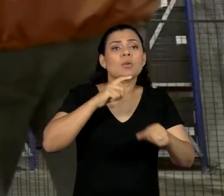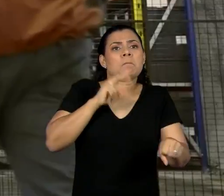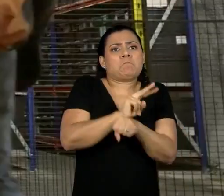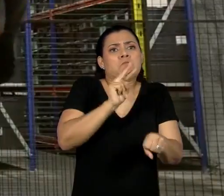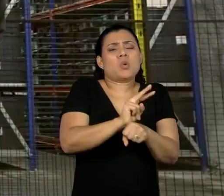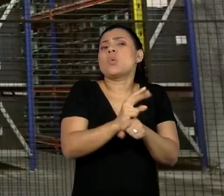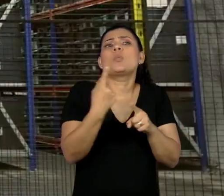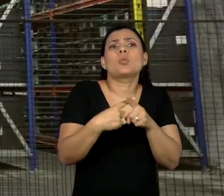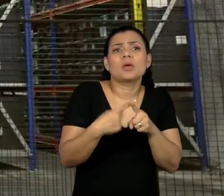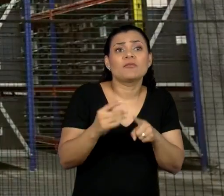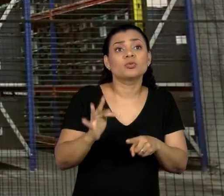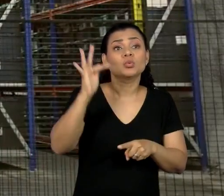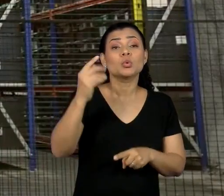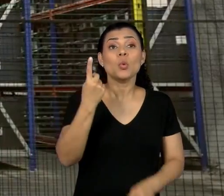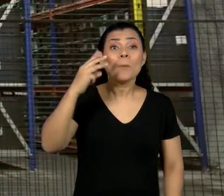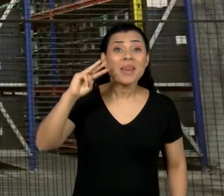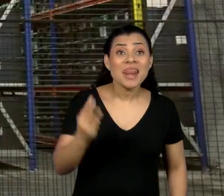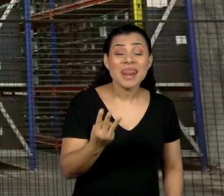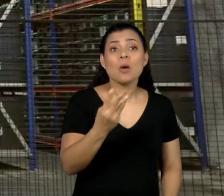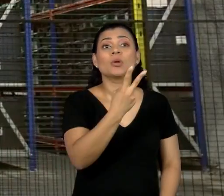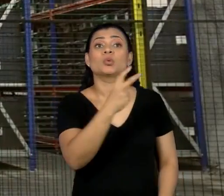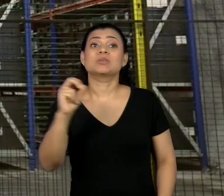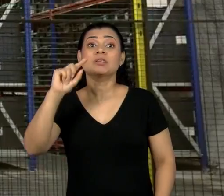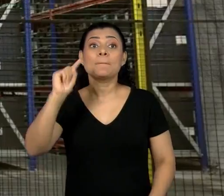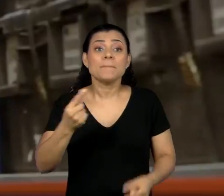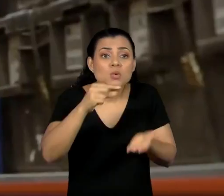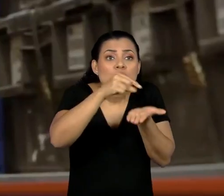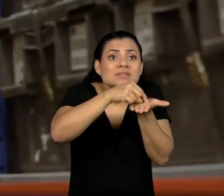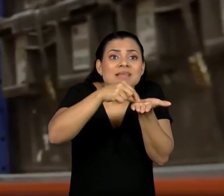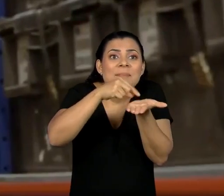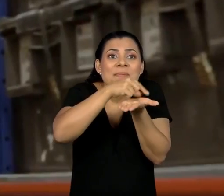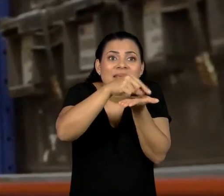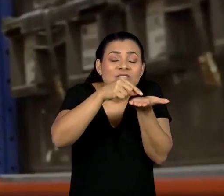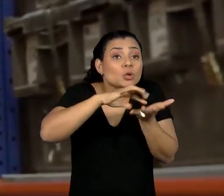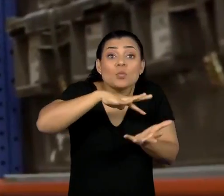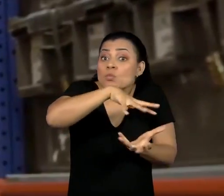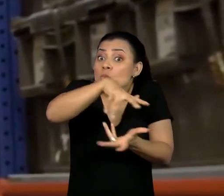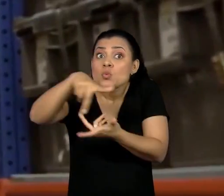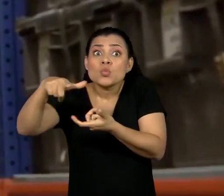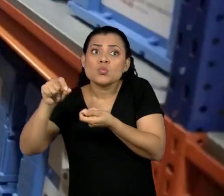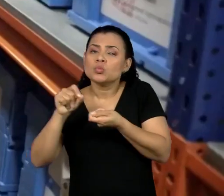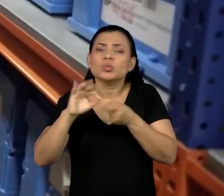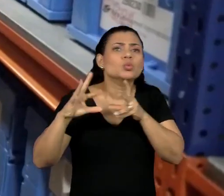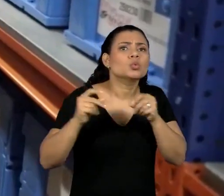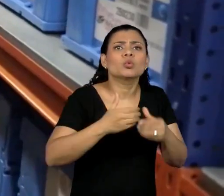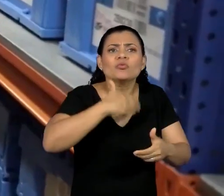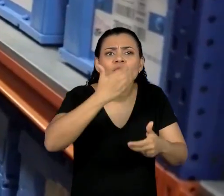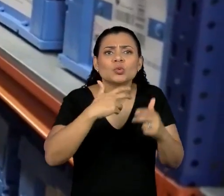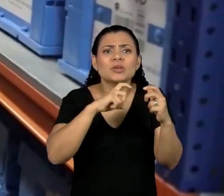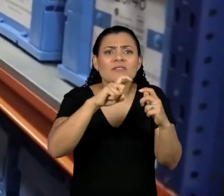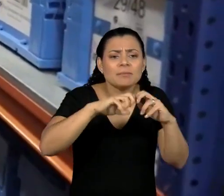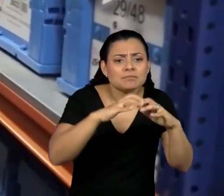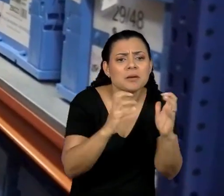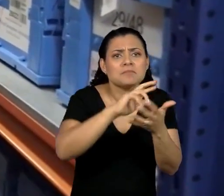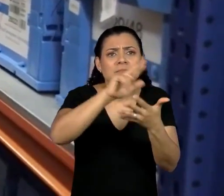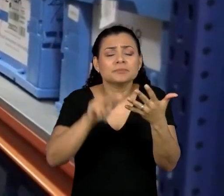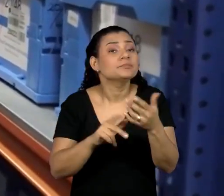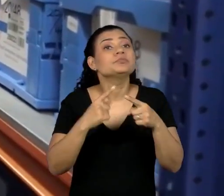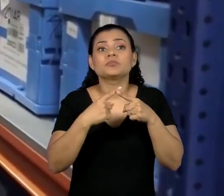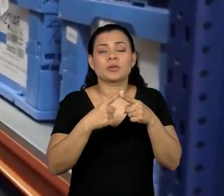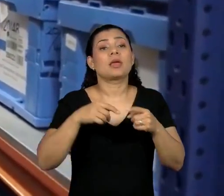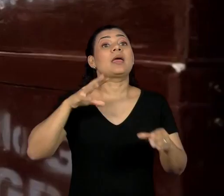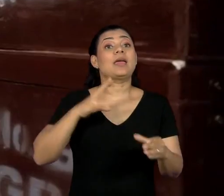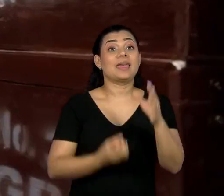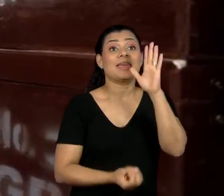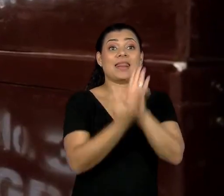humanidade. Mais de 1.200.000 sementes do mundo todo. O cofre subterrâneo foi criado pela